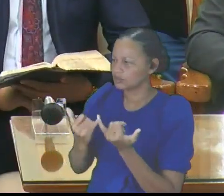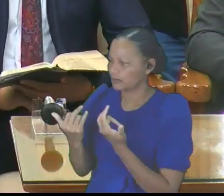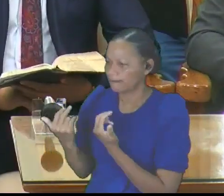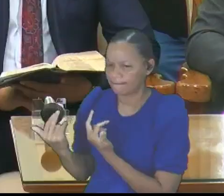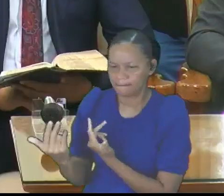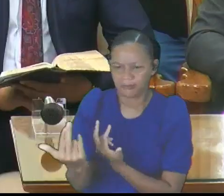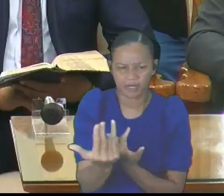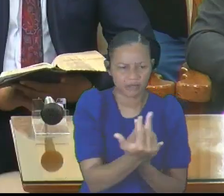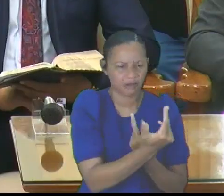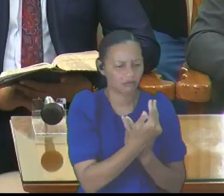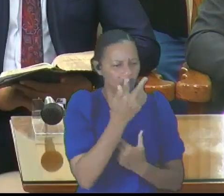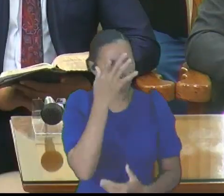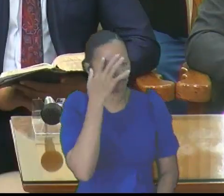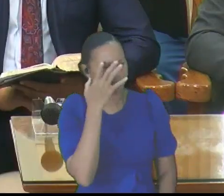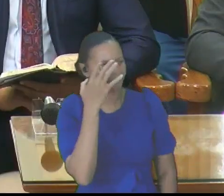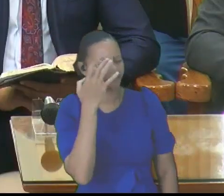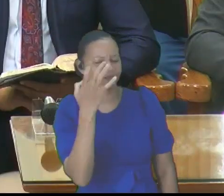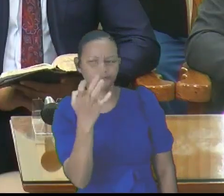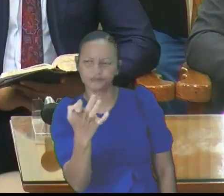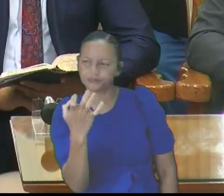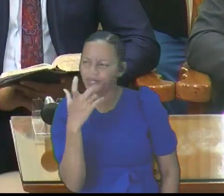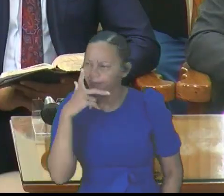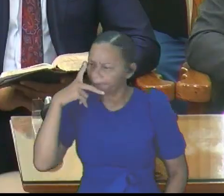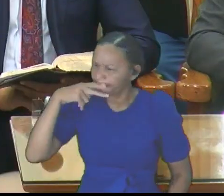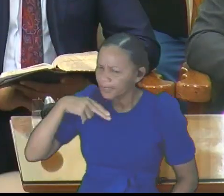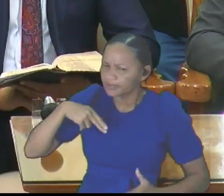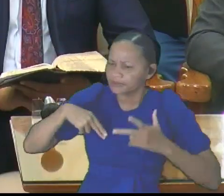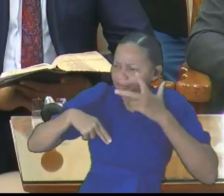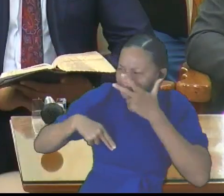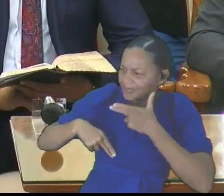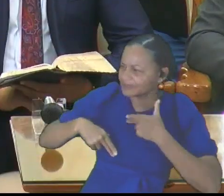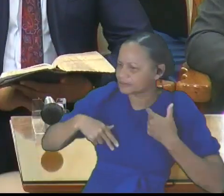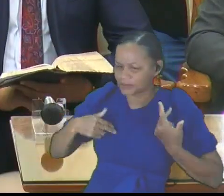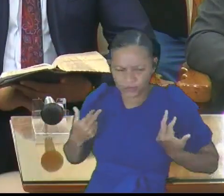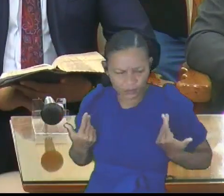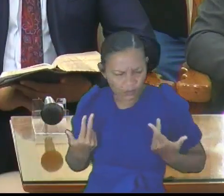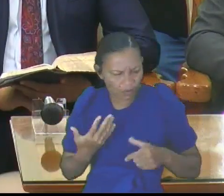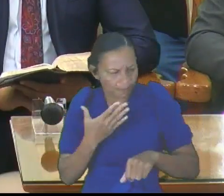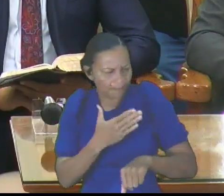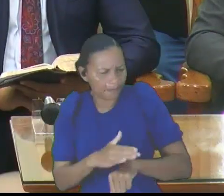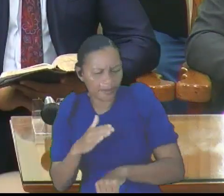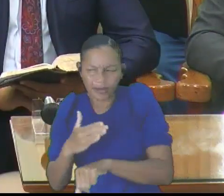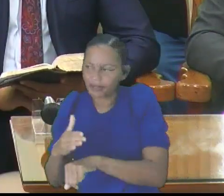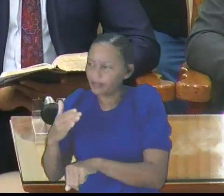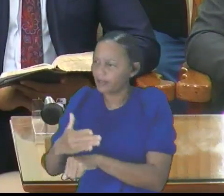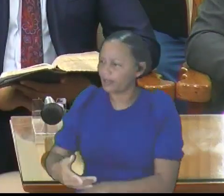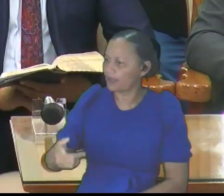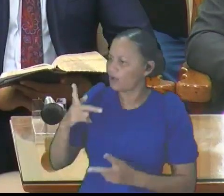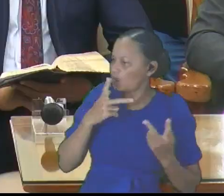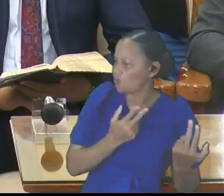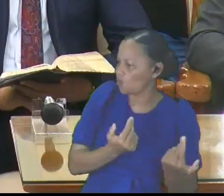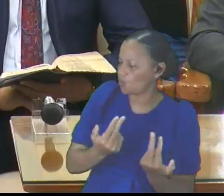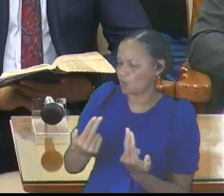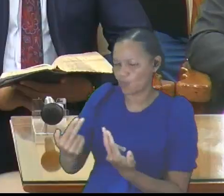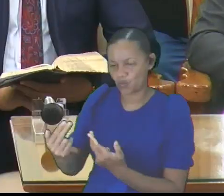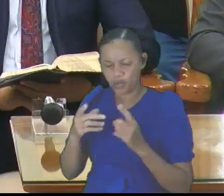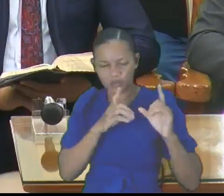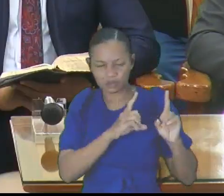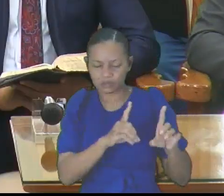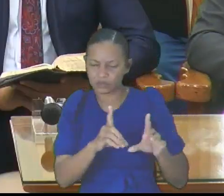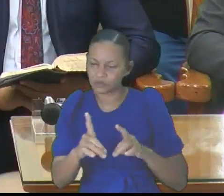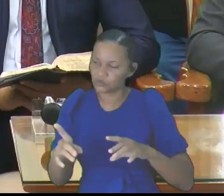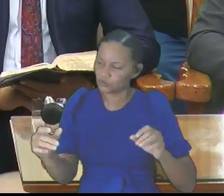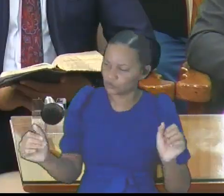mesma fé, ter as mesmas práticas, a mesma fé, a mesma doutrina, estar